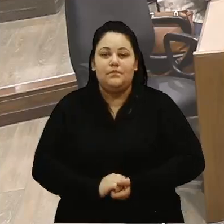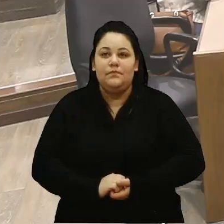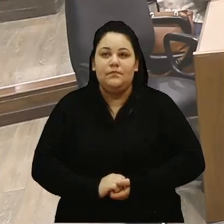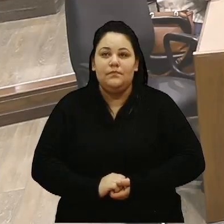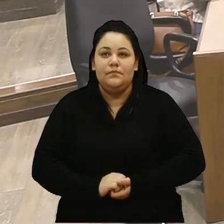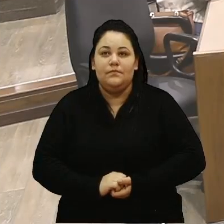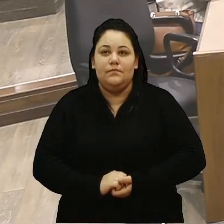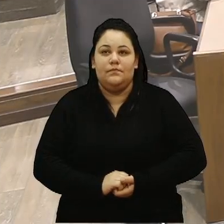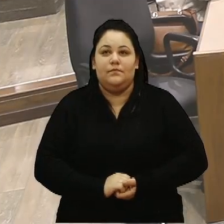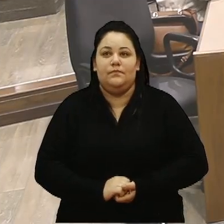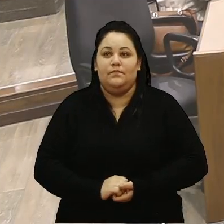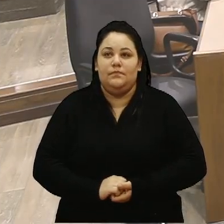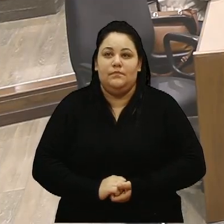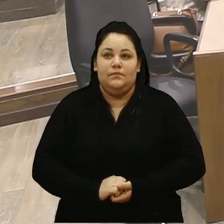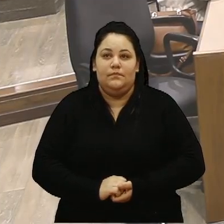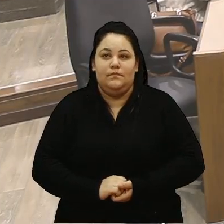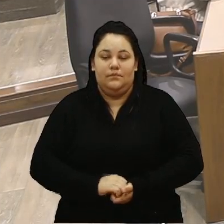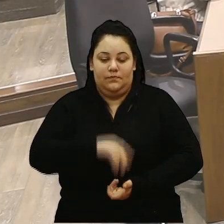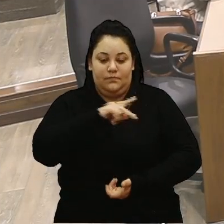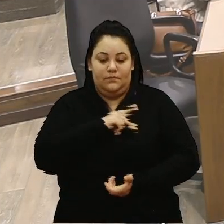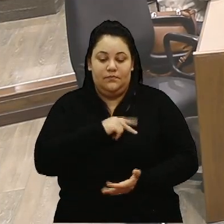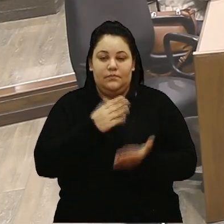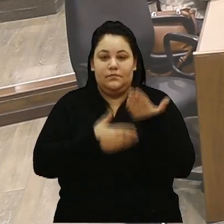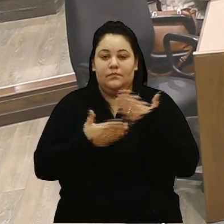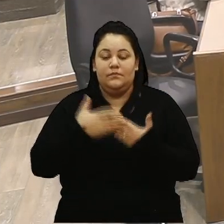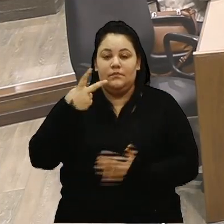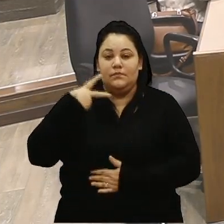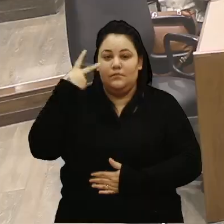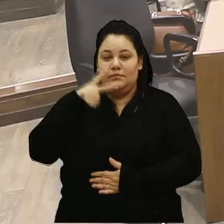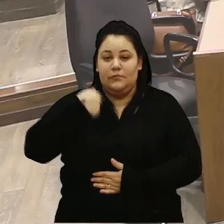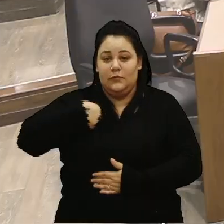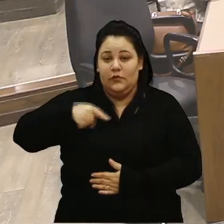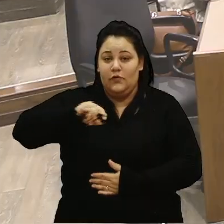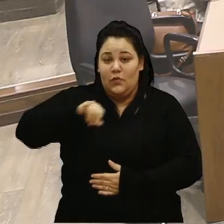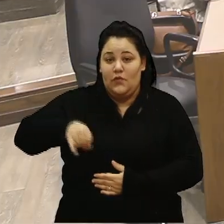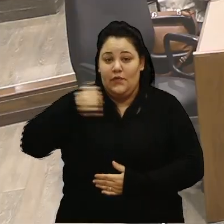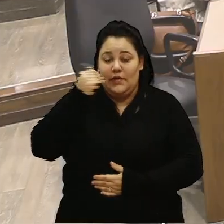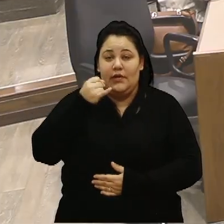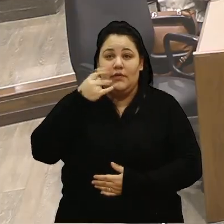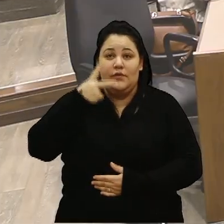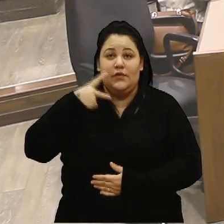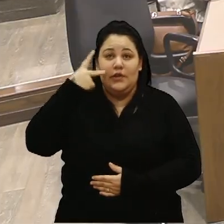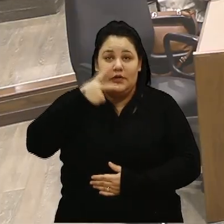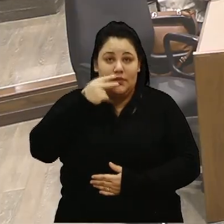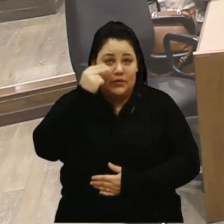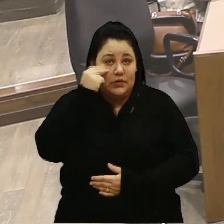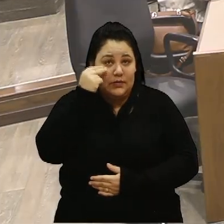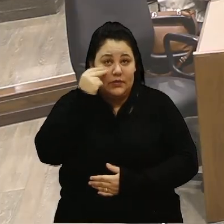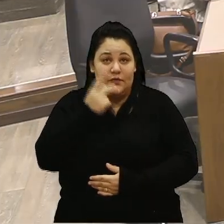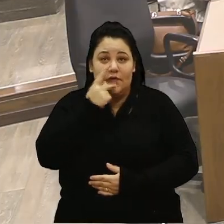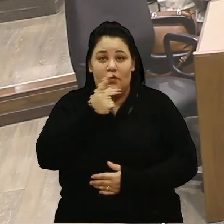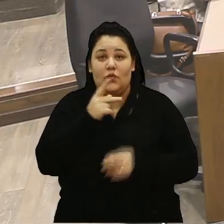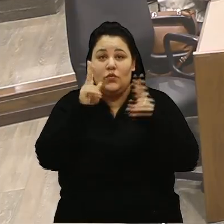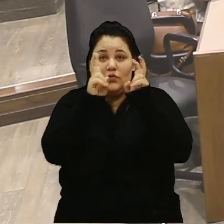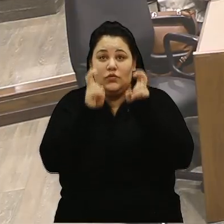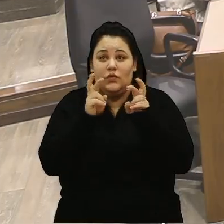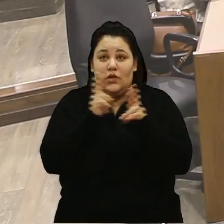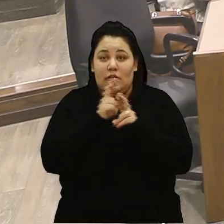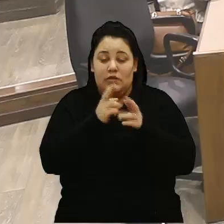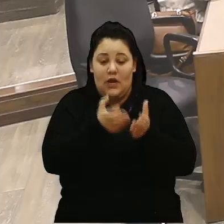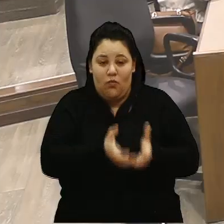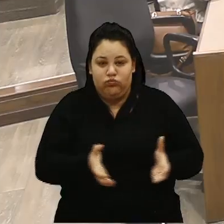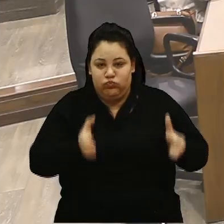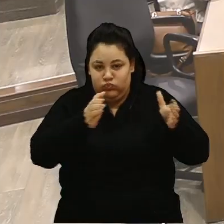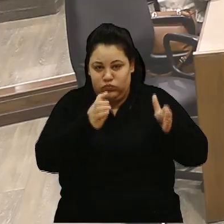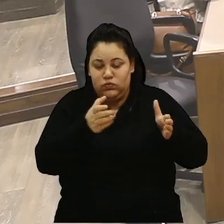Com a palavra. Senhor presidente, senhores vereadores, eu vou aproveitar que o vereador Cláudio Libardi trouxe o tema da questão dos containers e vou